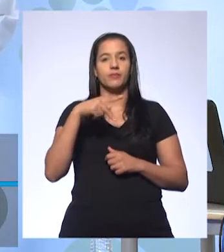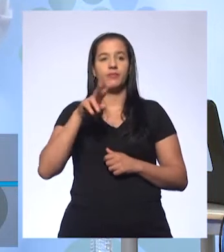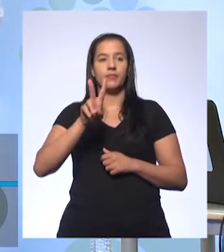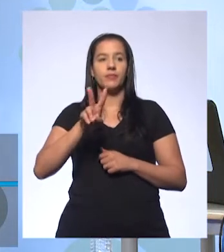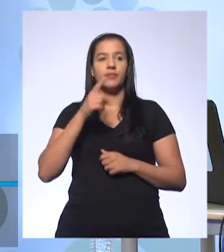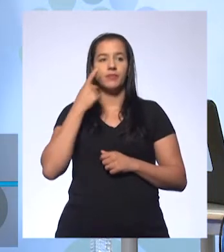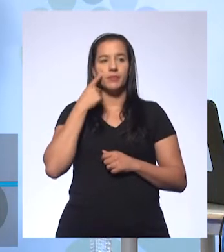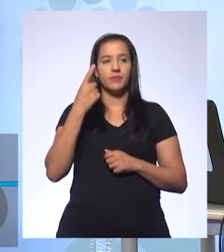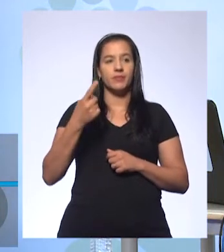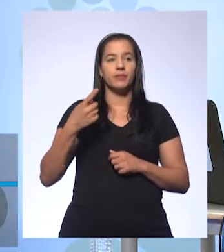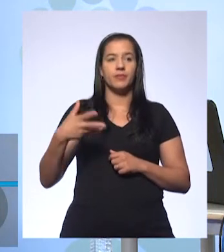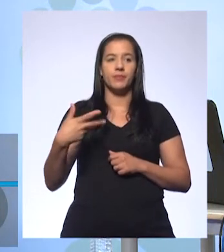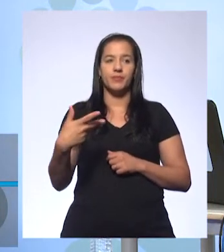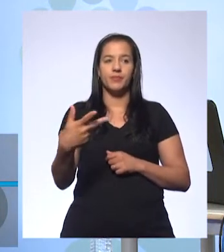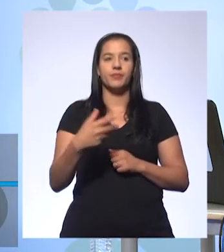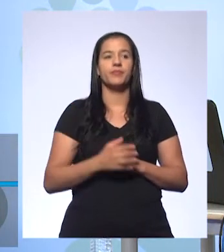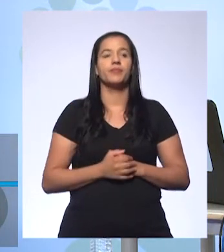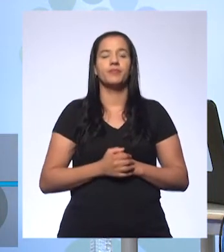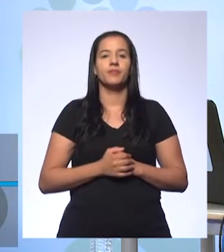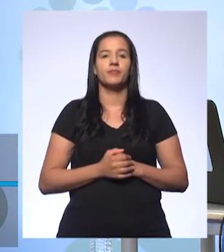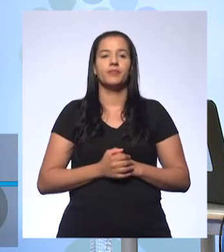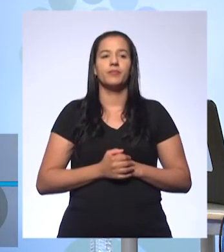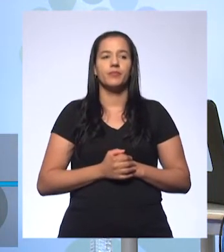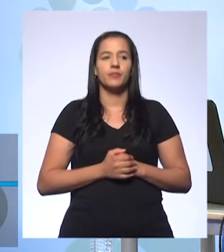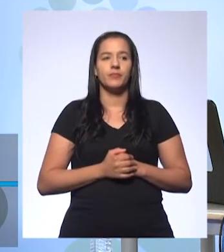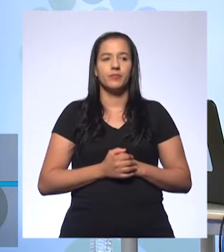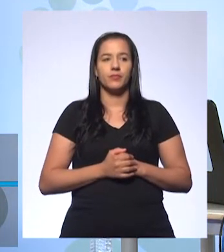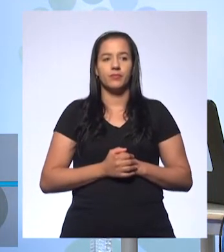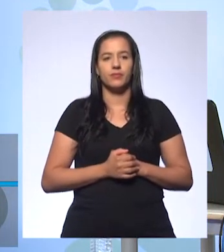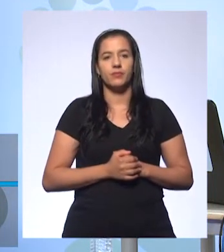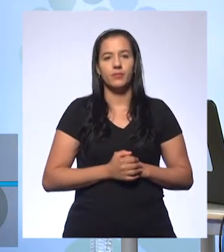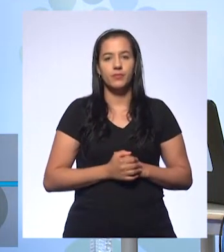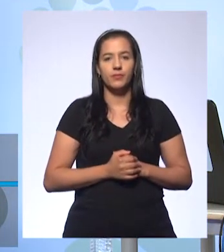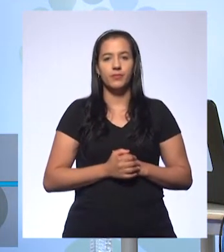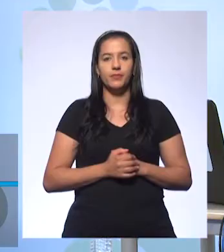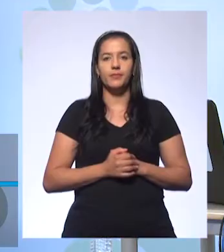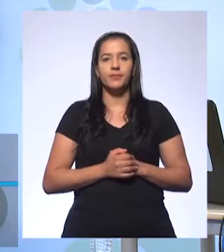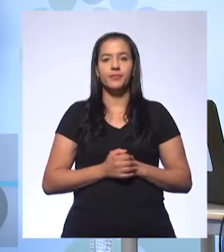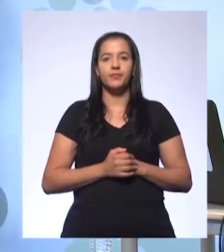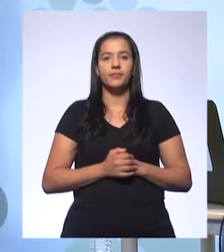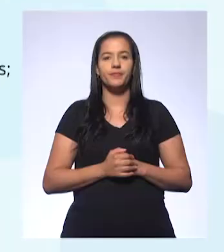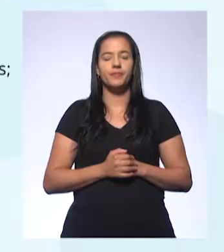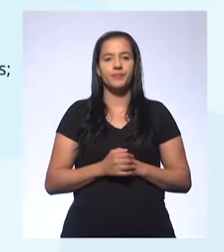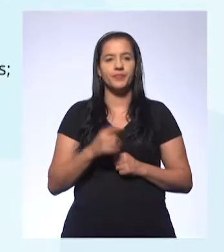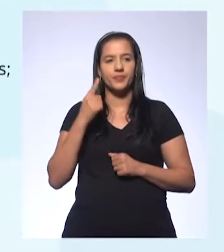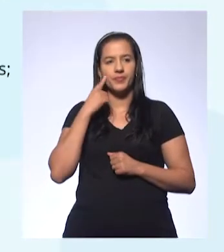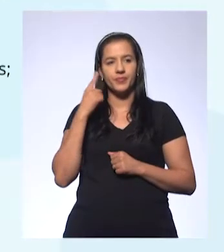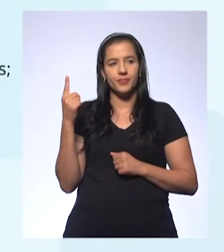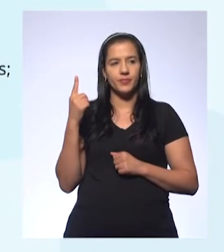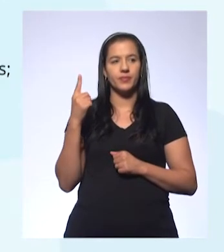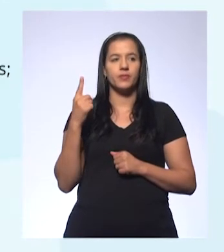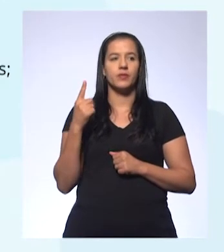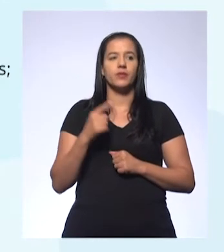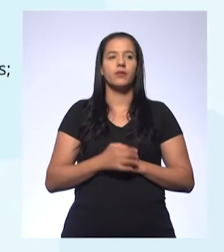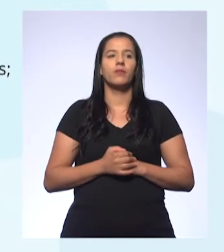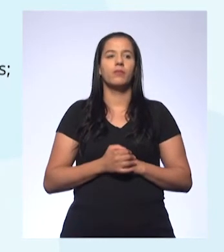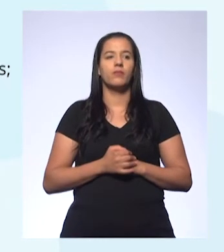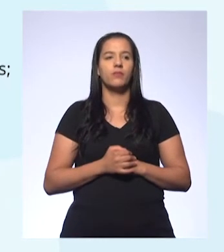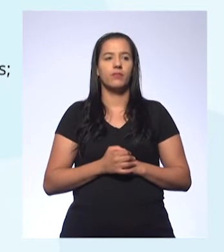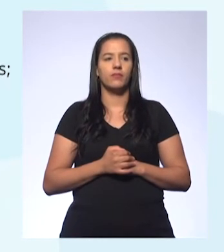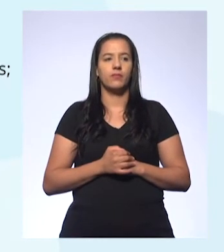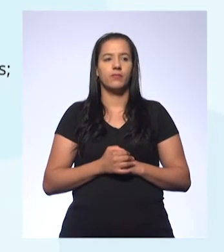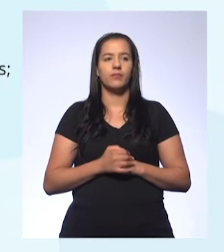gente tem muito assunto para pouca aula, viu? Então, ó, o agente causador é